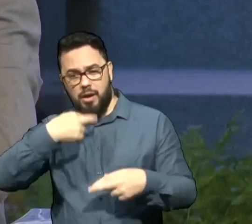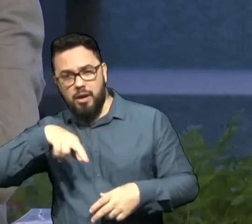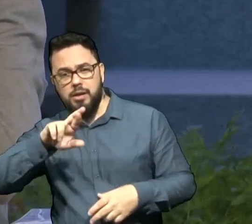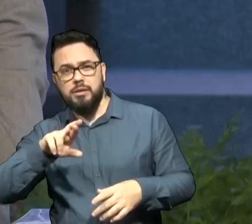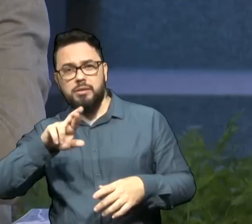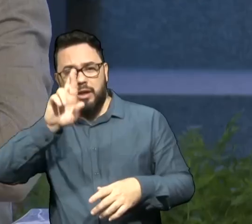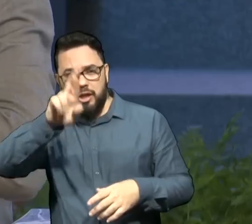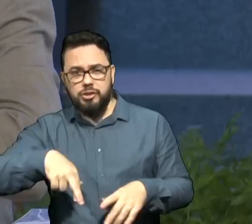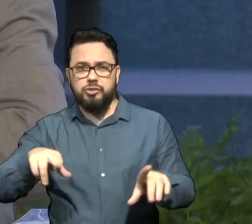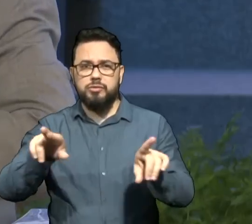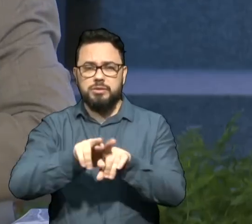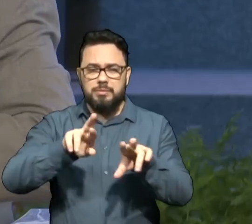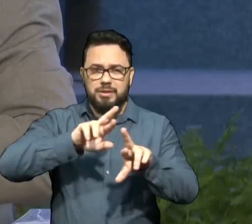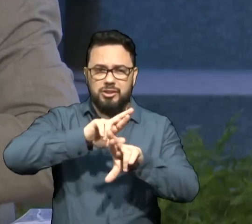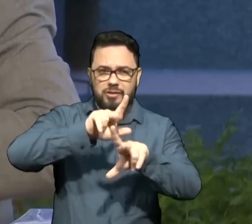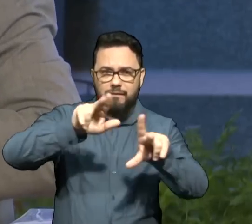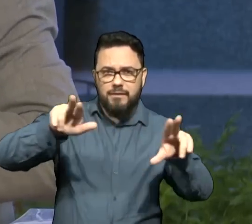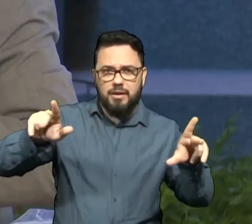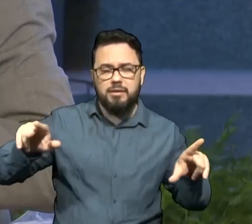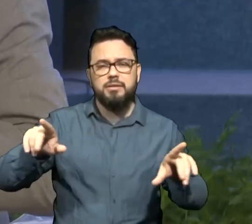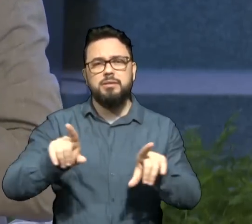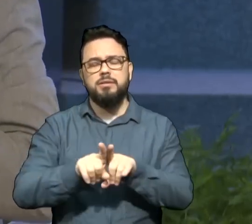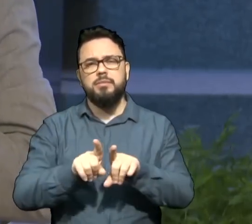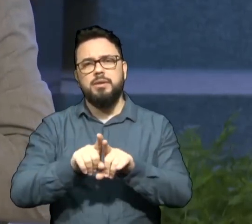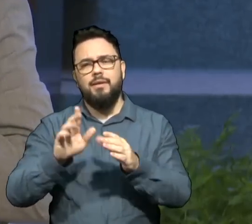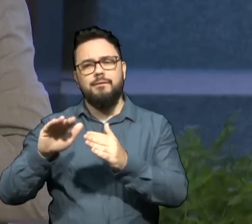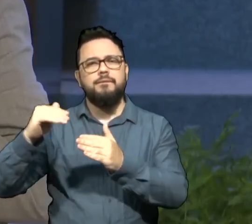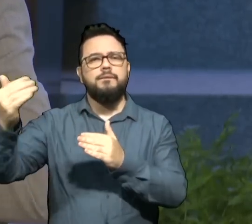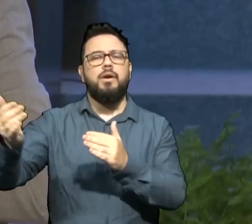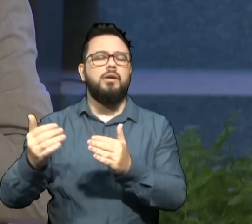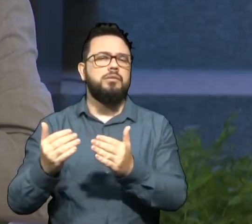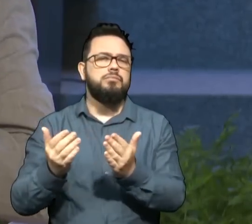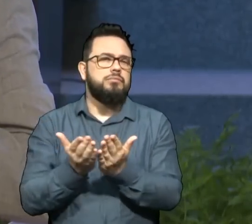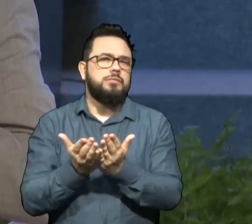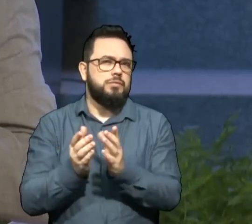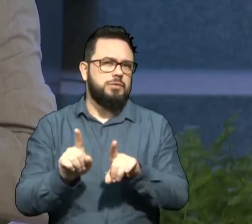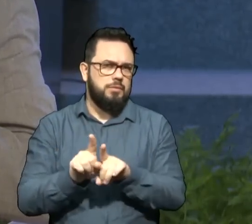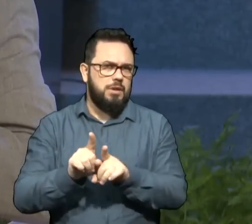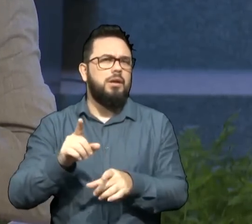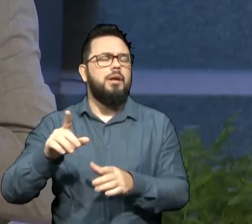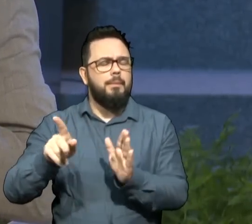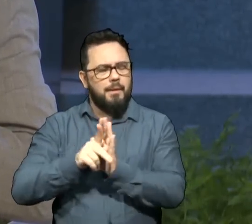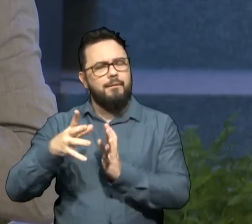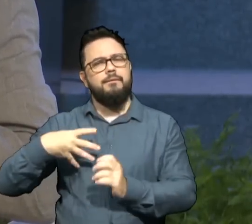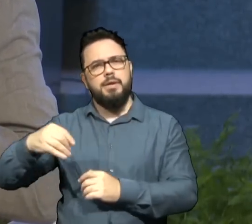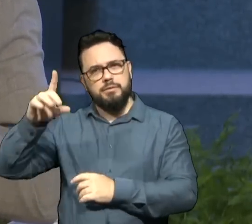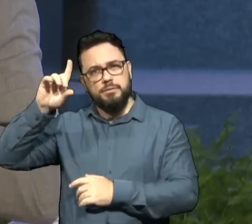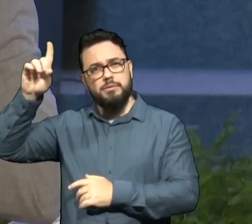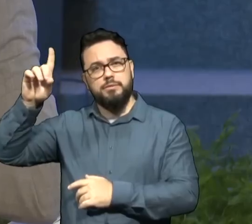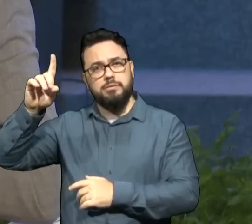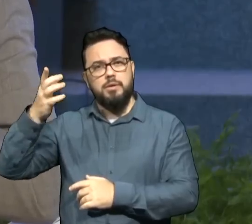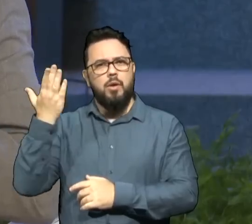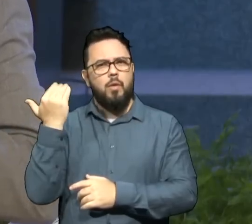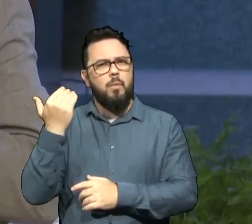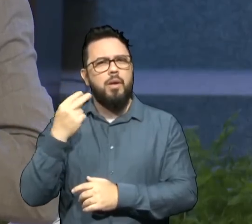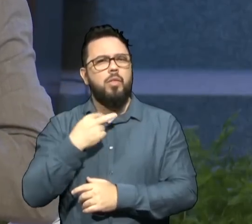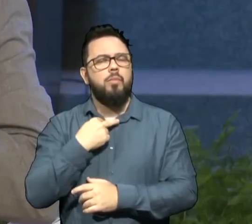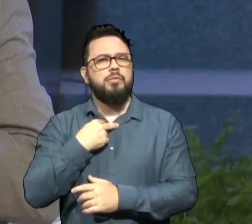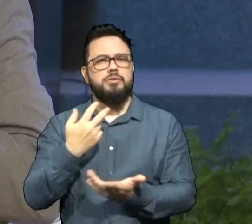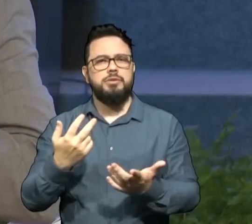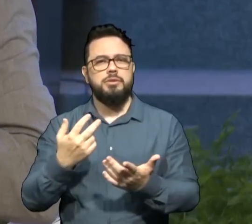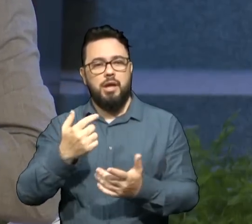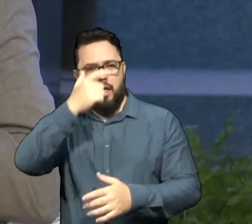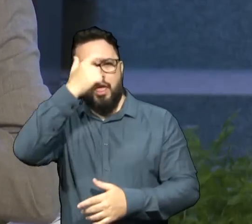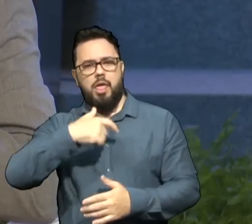fora delas percebeu mas vamos voltar ao ao boato daquela época em que não era tão Politicamente correto dizer eu sou cristão pelo